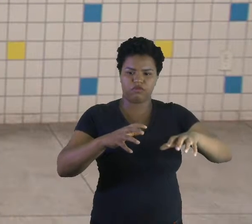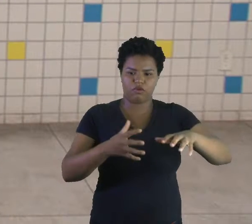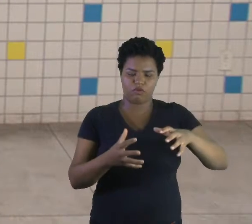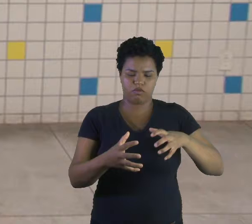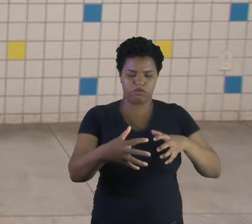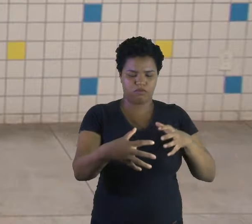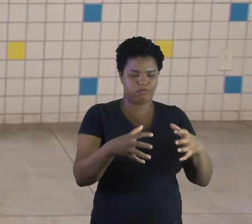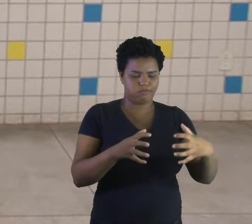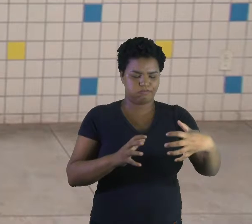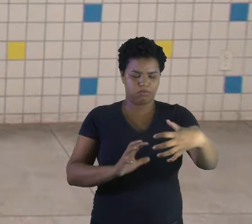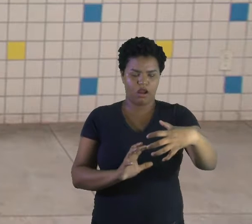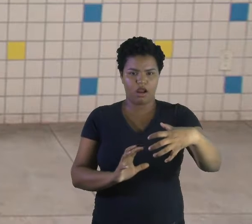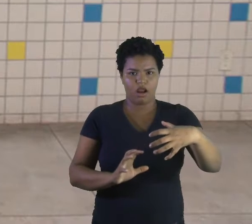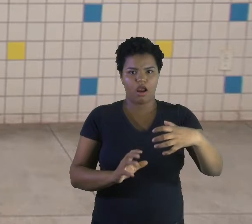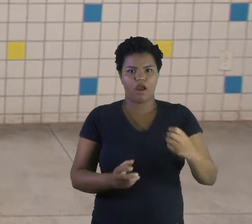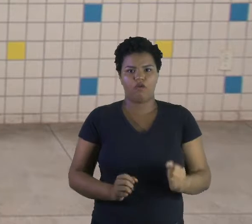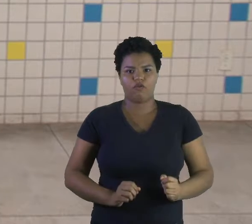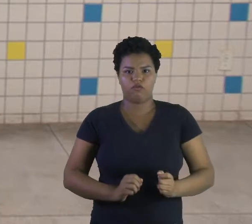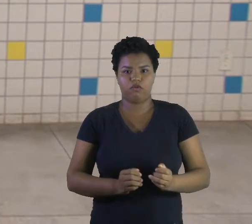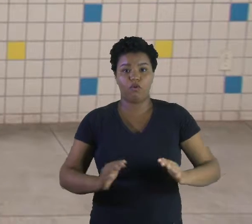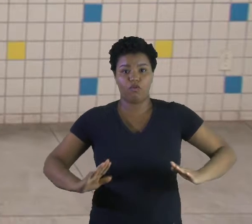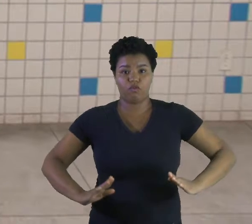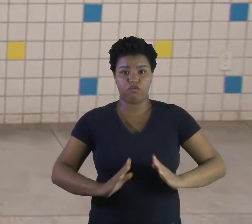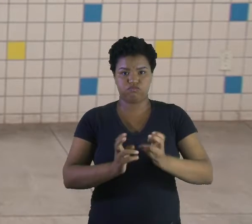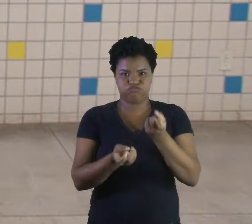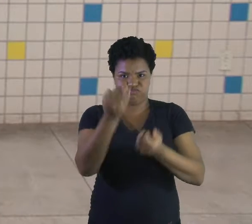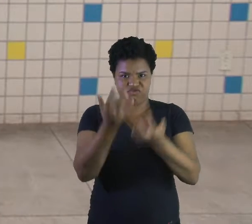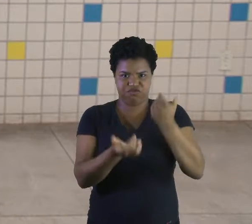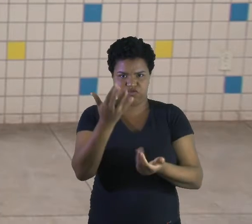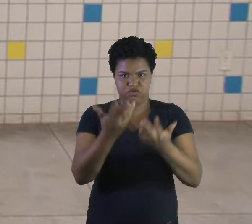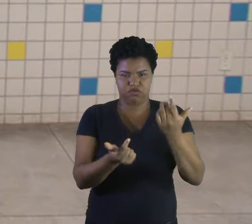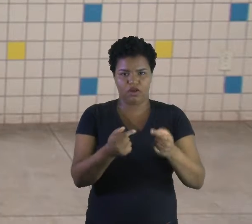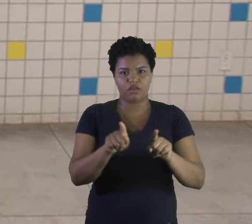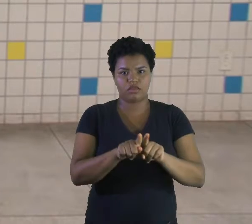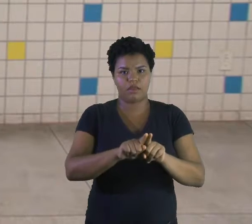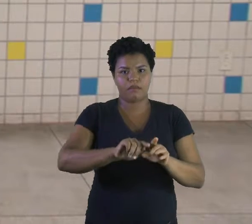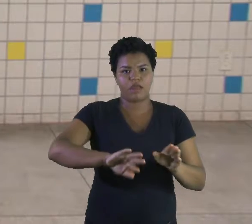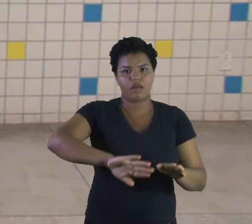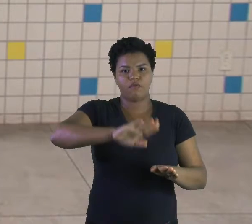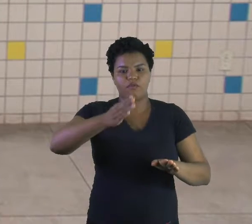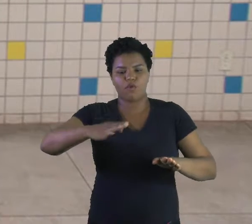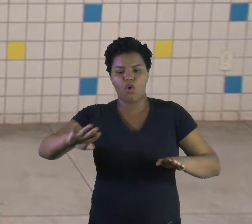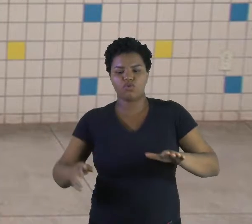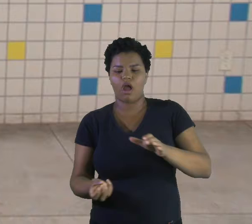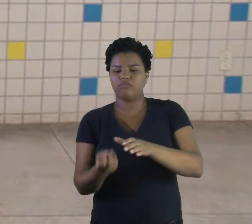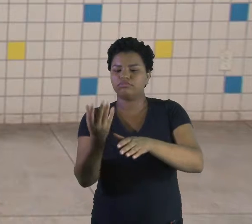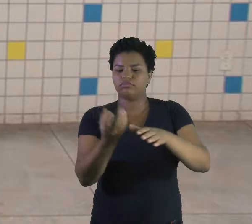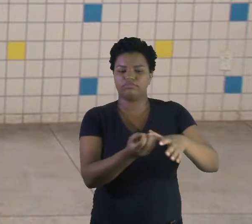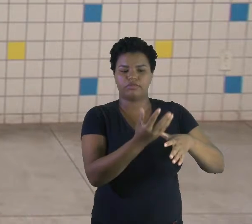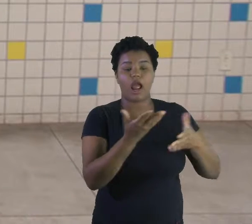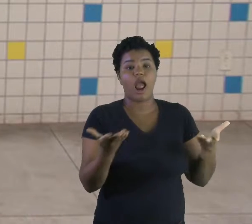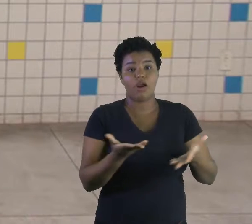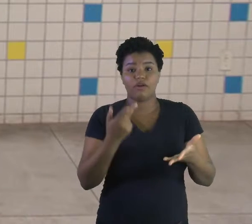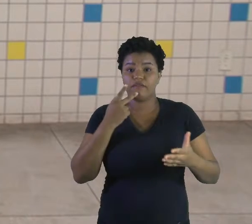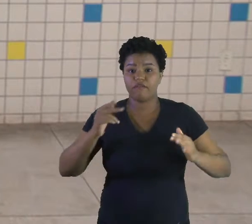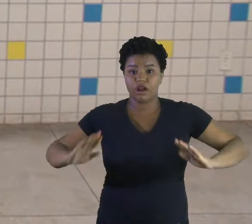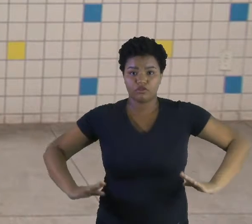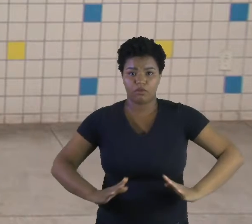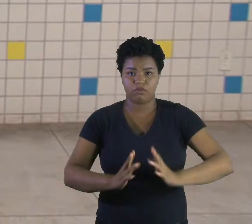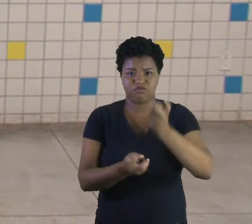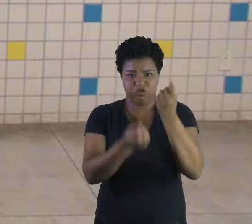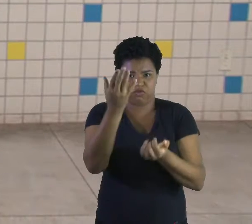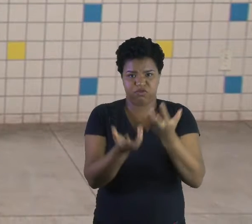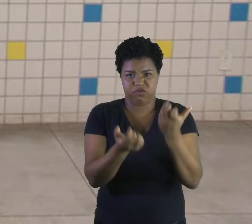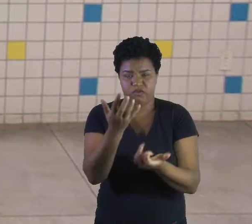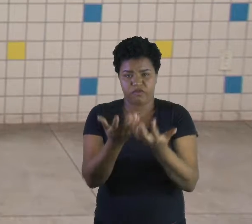das montanhas. Agora, nós falaremos um pouquinho mais sobre o vulcanismo. O